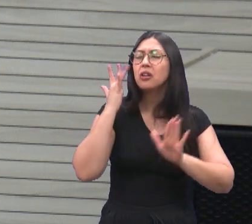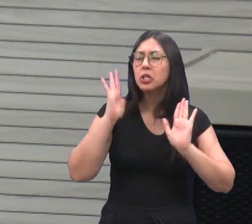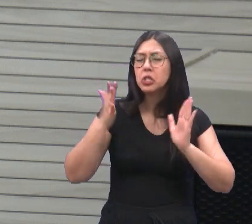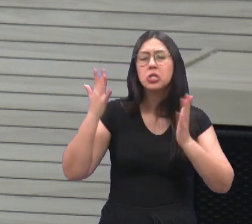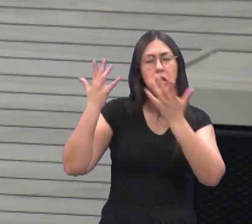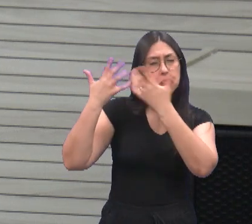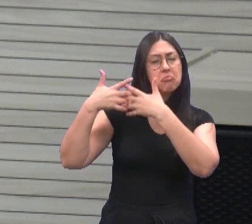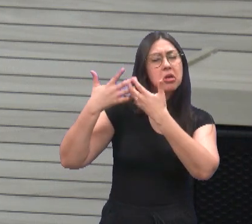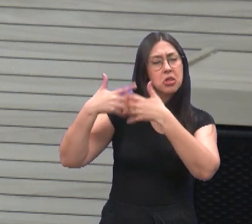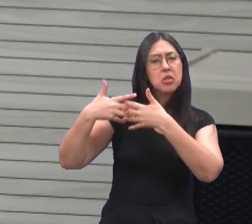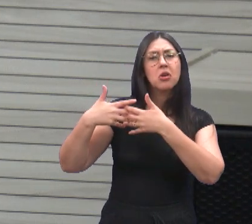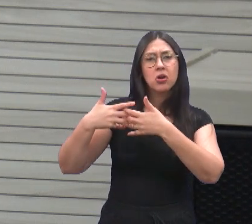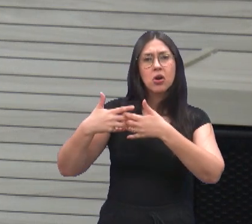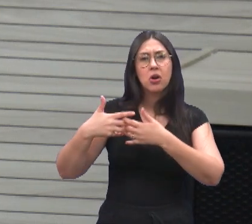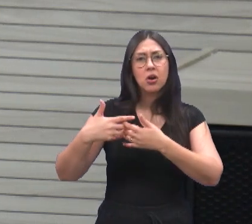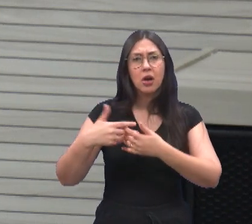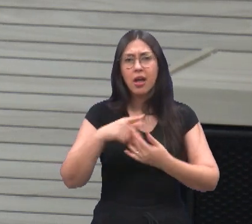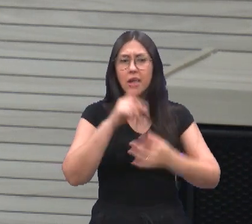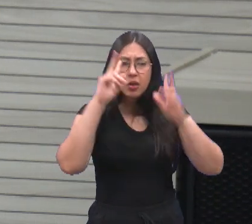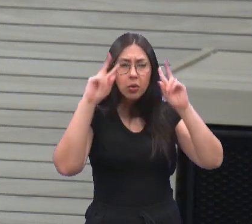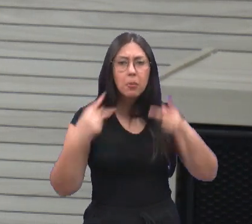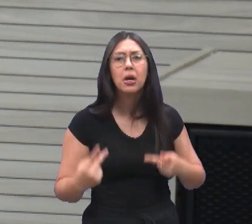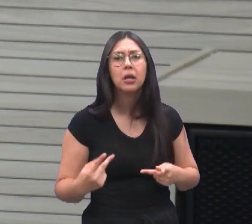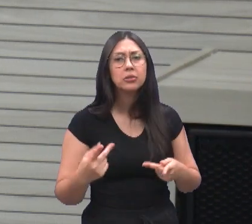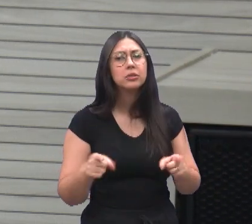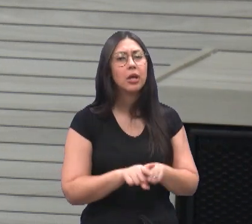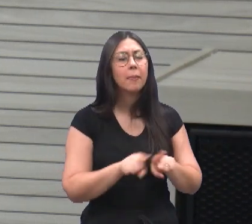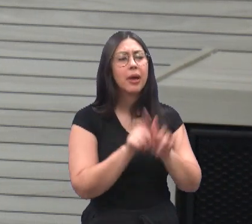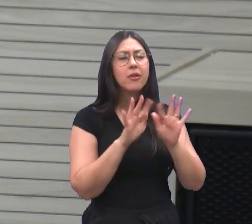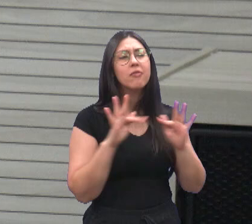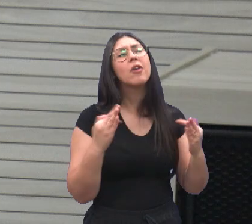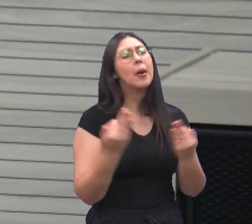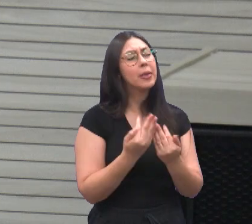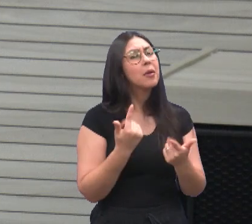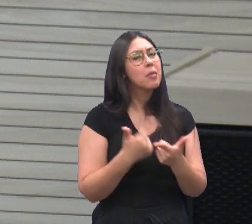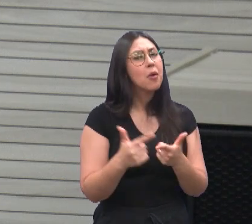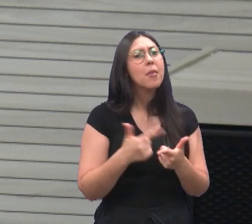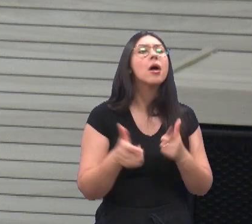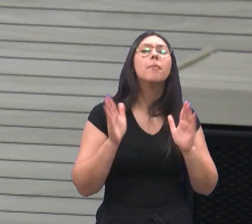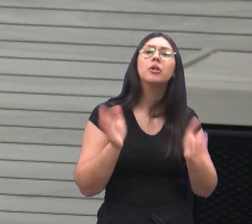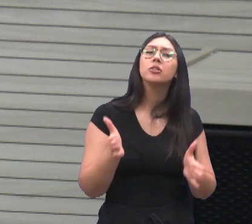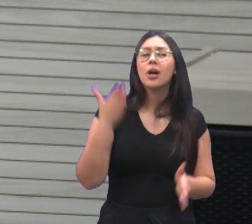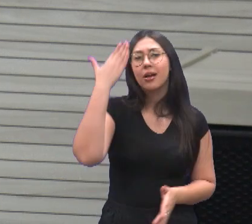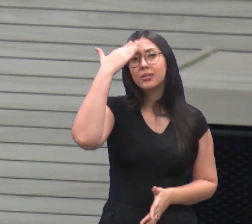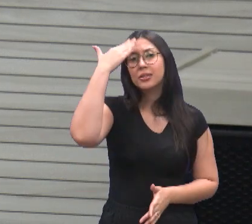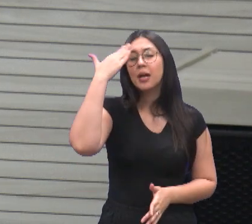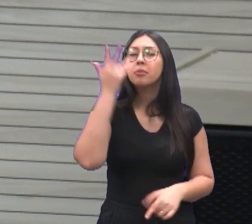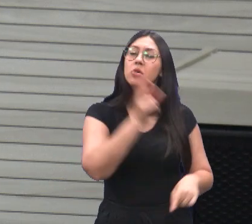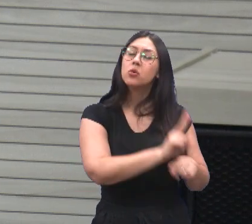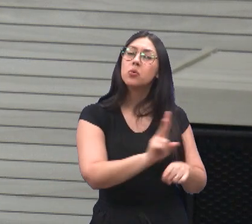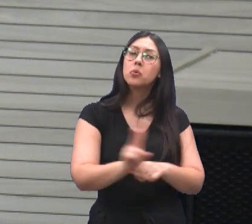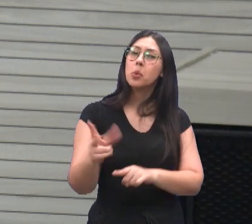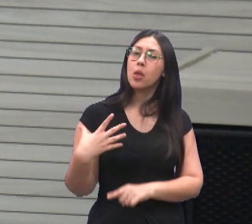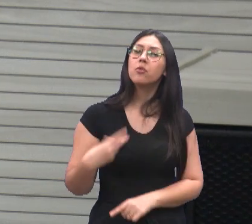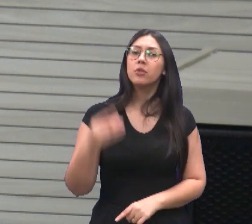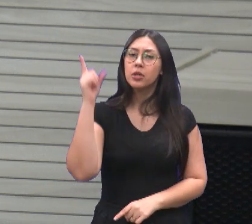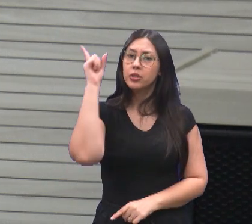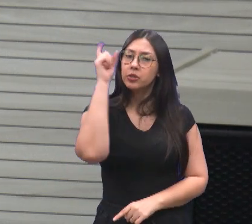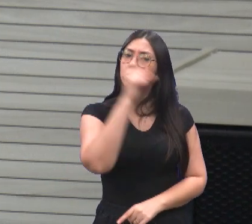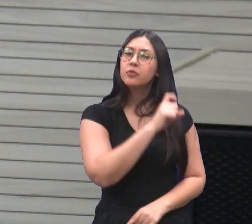teve problema na família também, é pai, sabe quanto é difícil a gente cuidar do filho, e ele vai